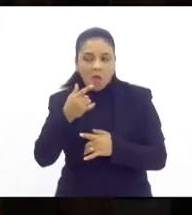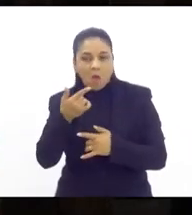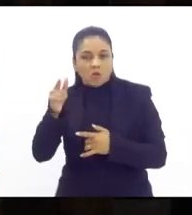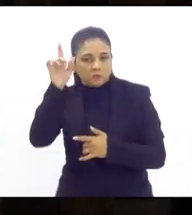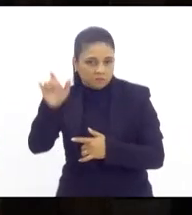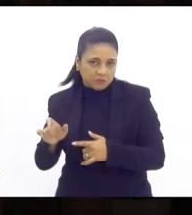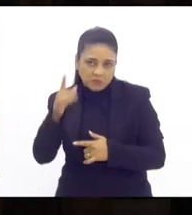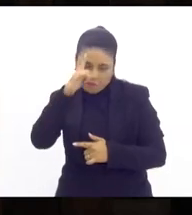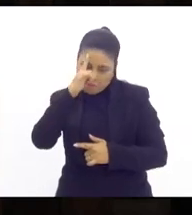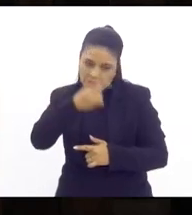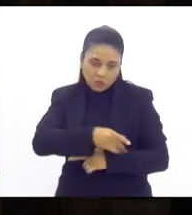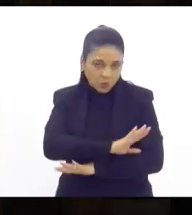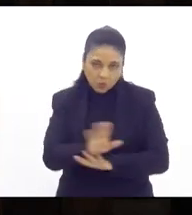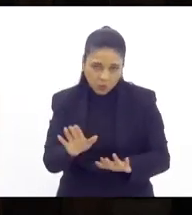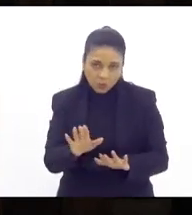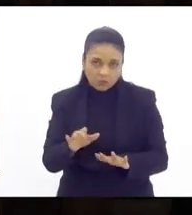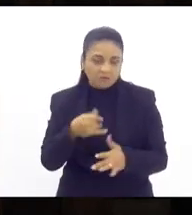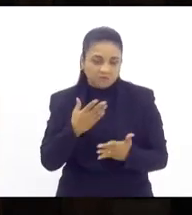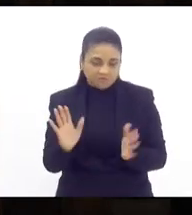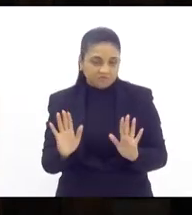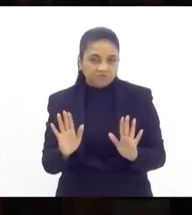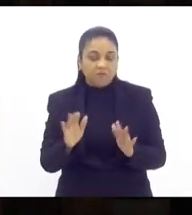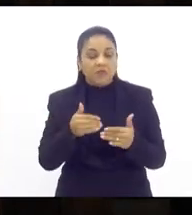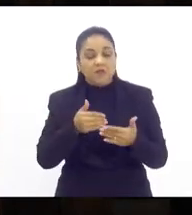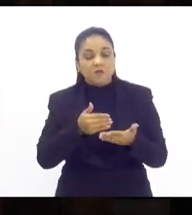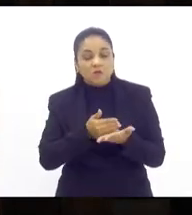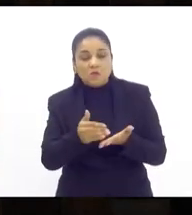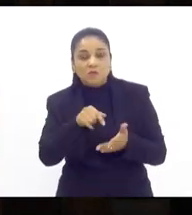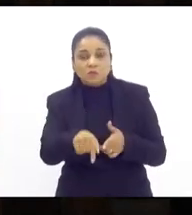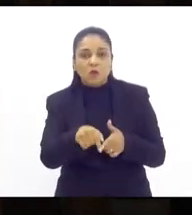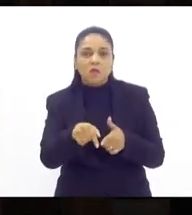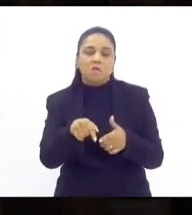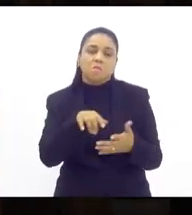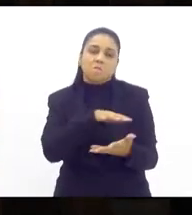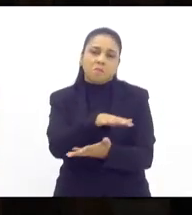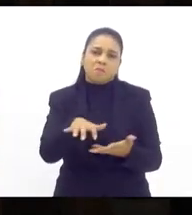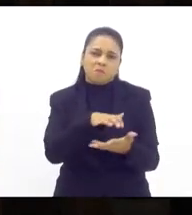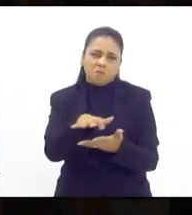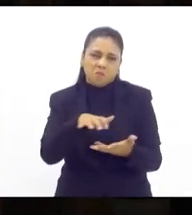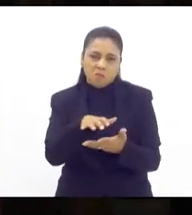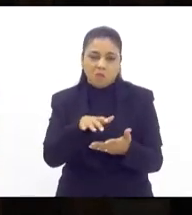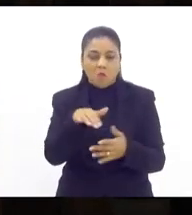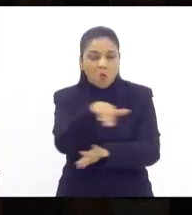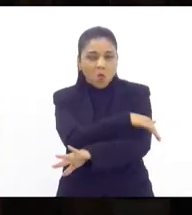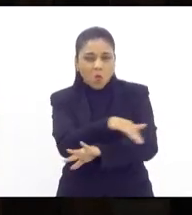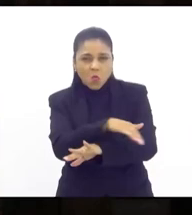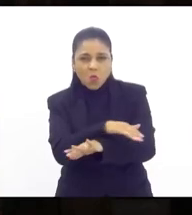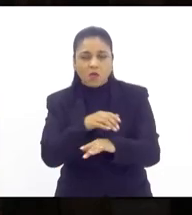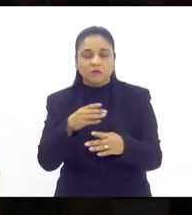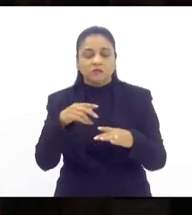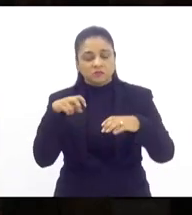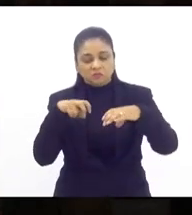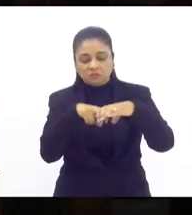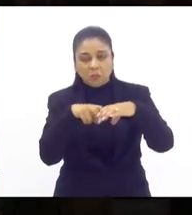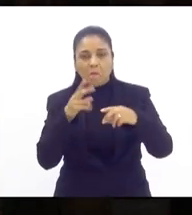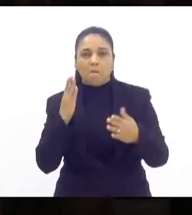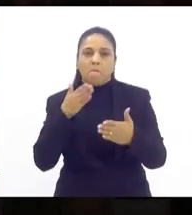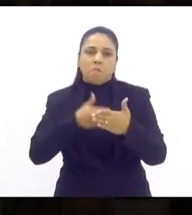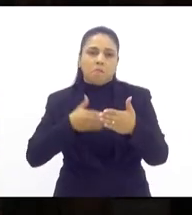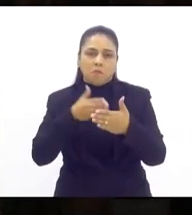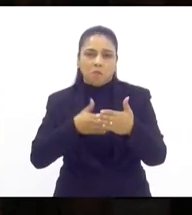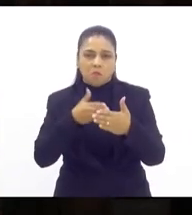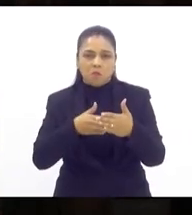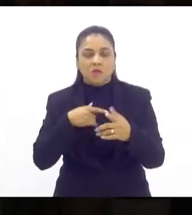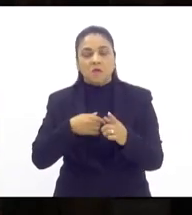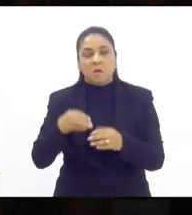no entanto isso apenas em público a partir daquele momento o carro já gerar na Barro passou para outra Alencar garagem obstruída de torcedores urinando em cada poste e